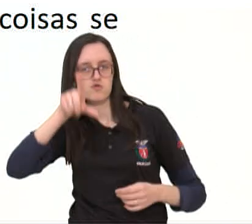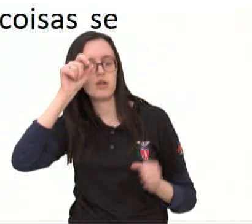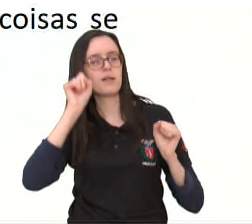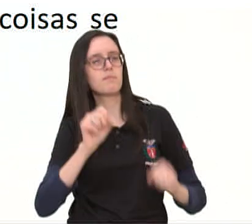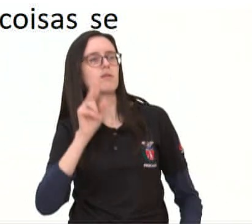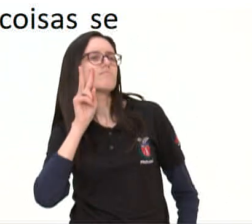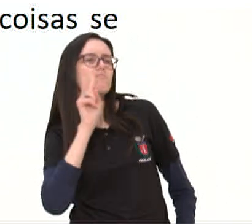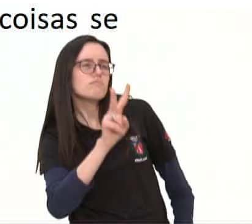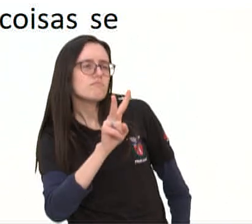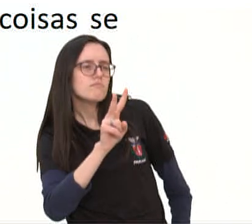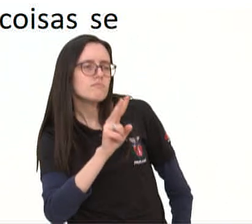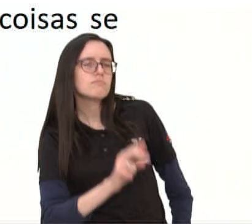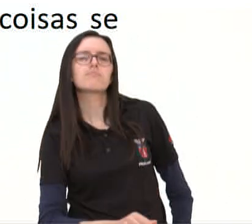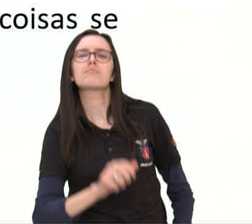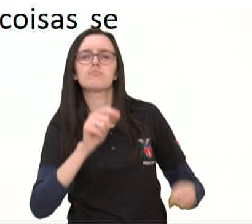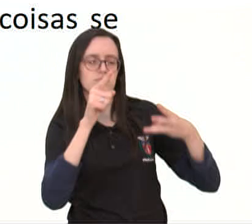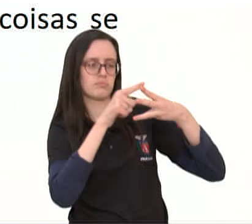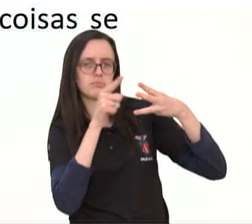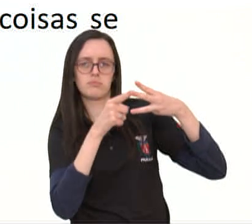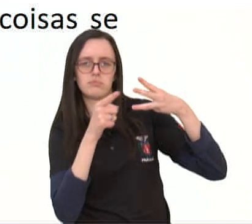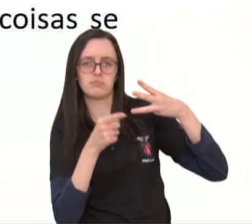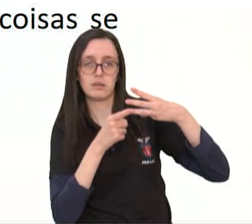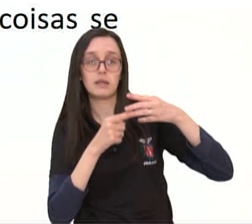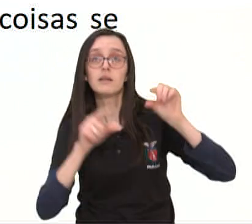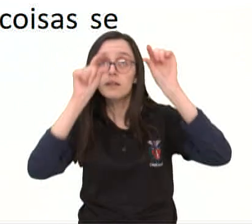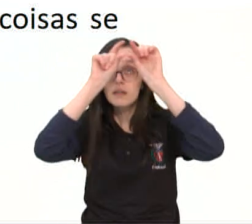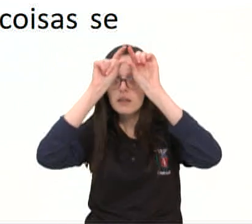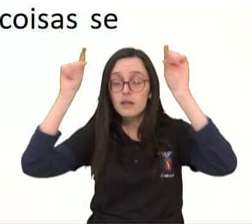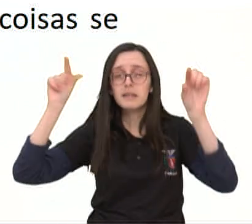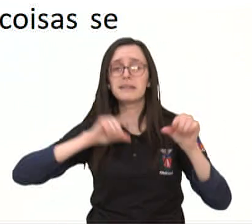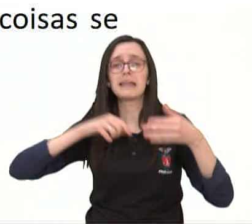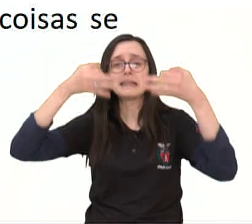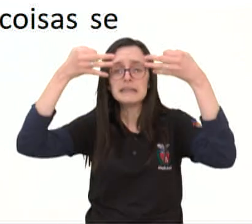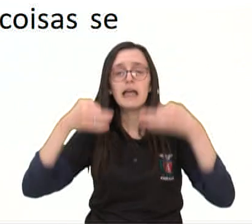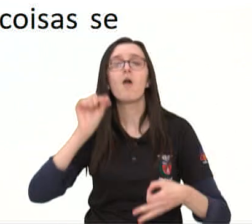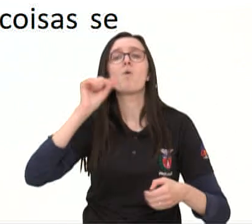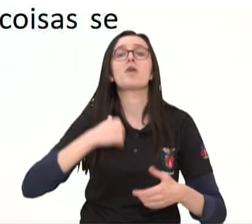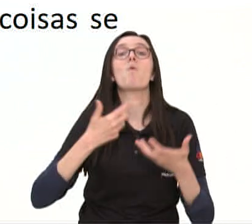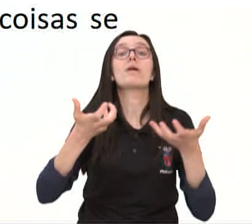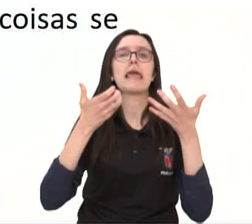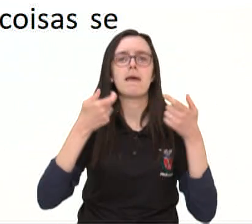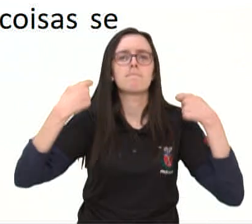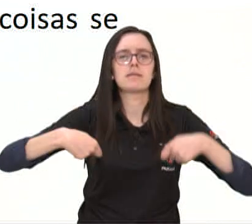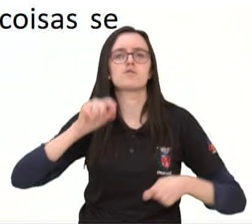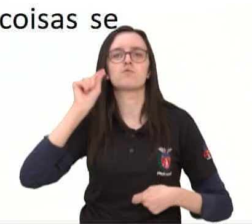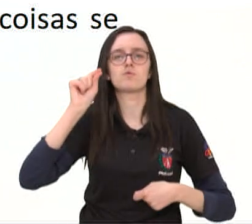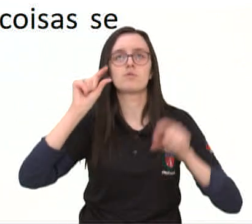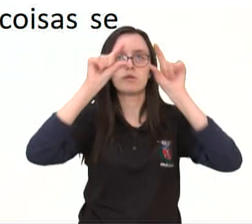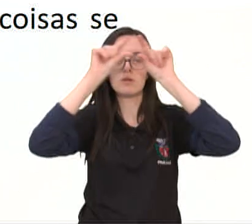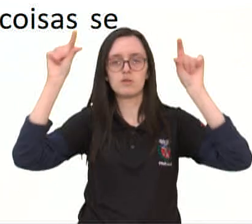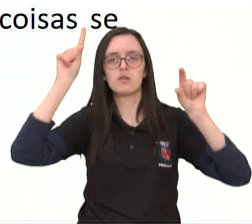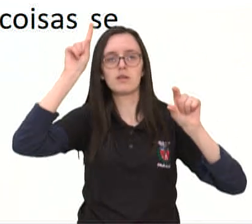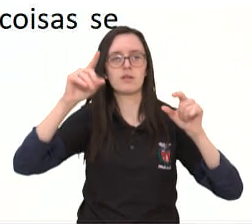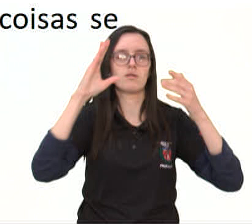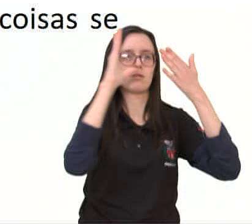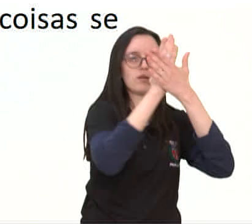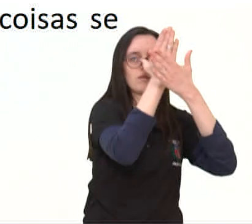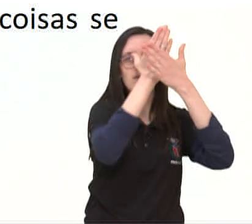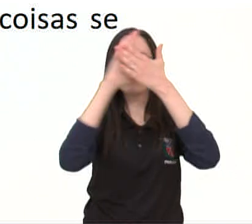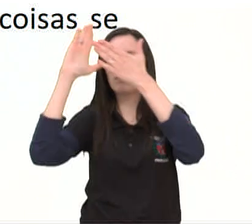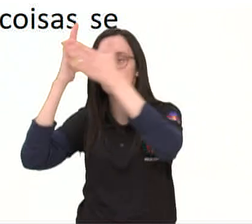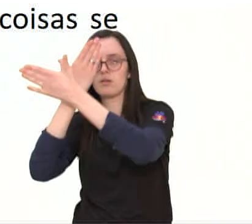nós temos e aqui em cima eu tenho exatamente o que eu preciso. Indefinido feminino no